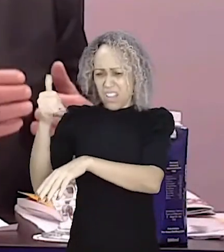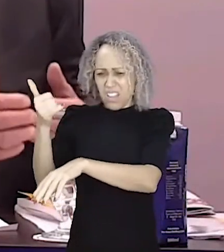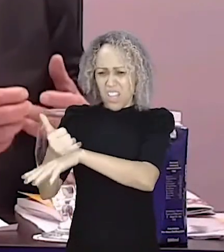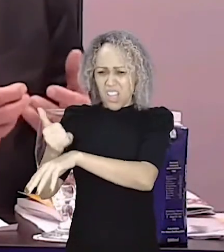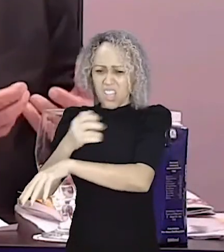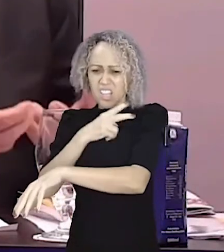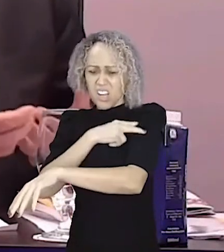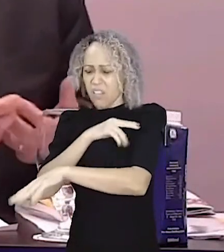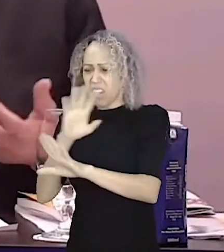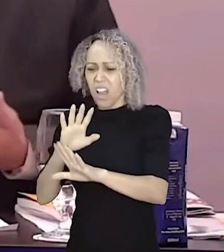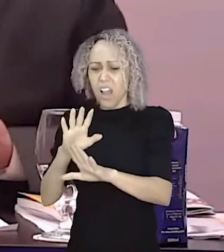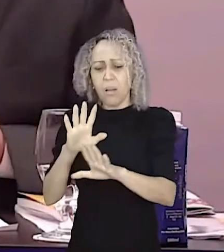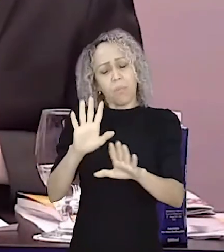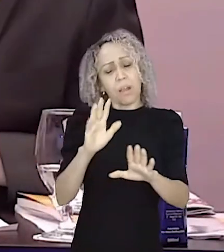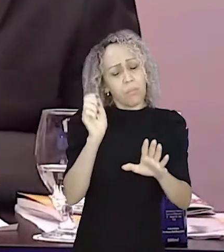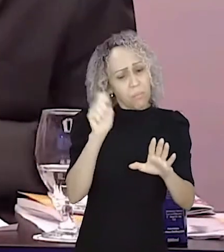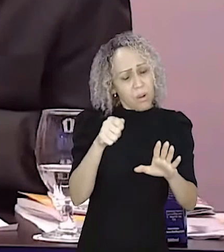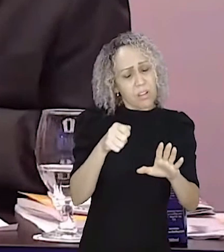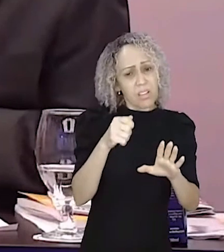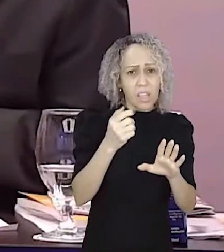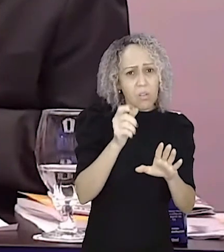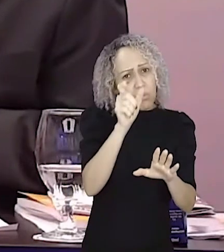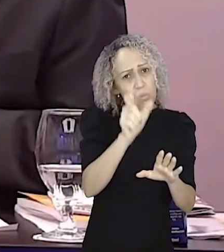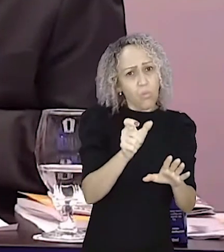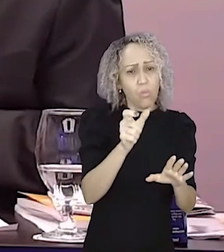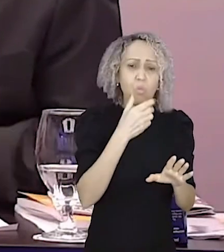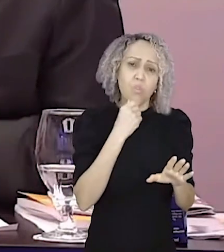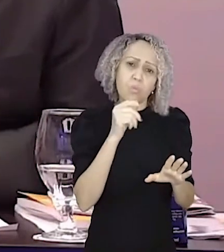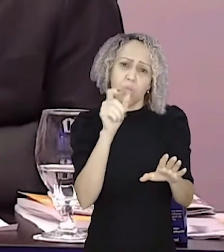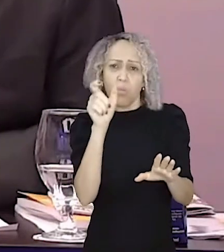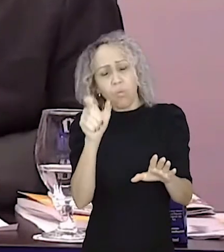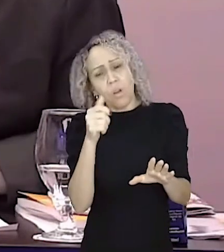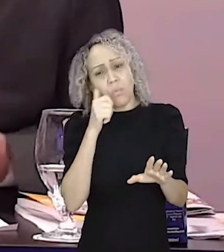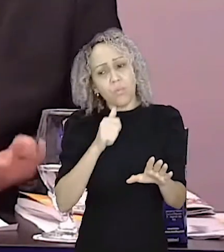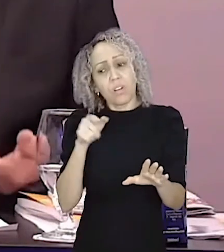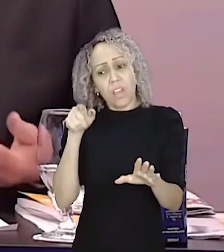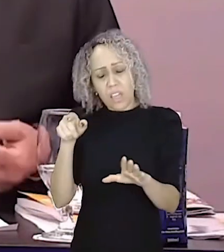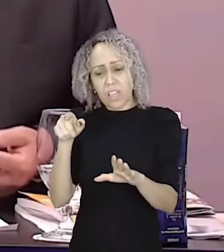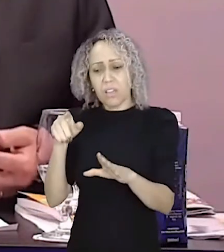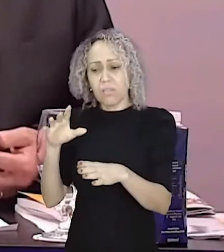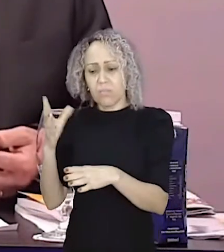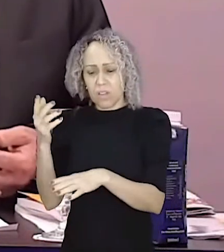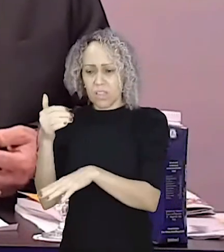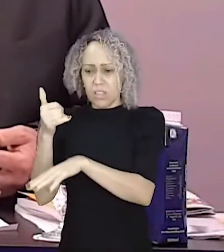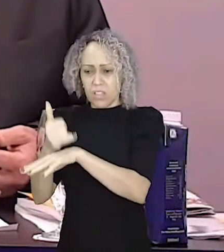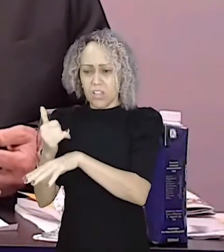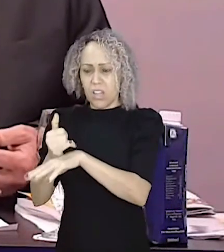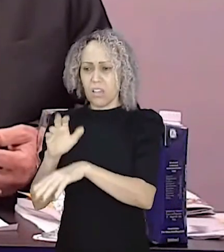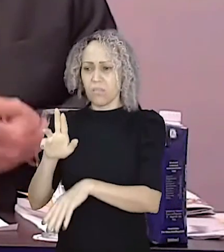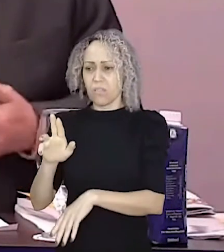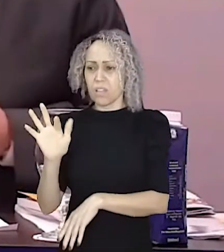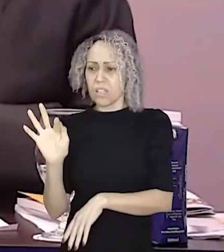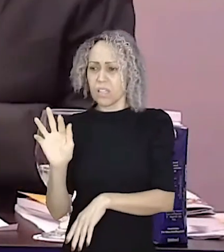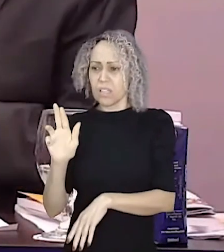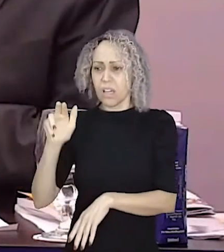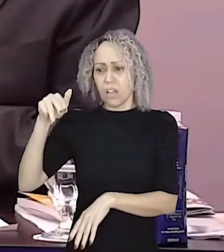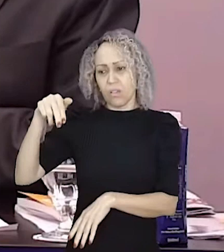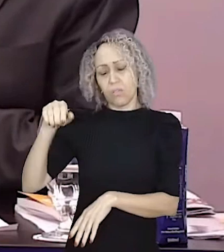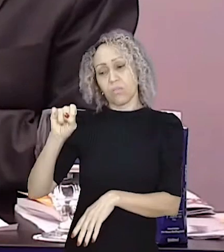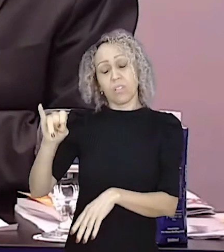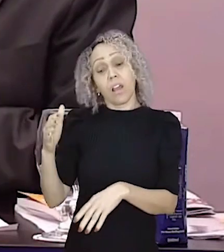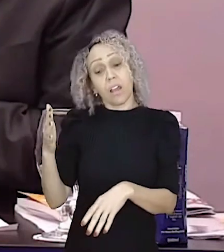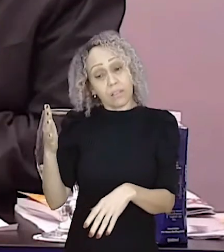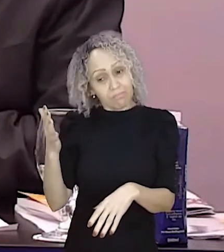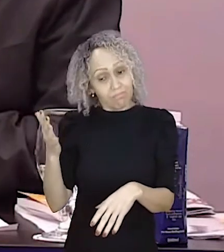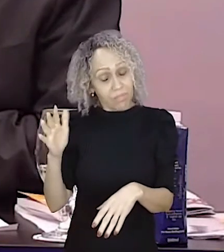Para que a gente mude a compreensão sobre as pessoas, para que a gente não